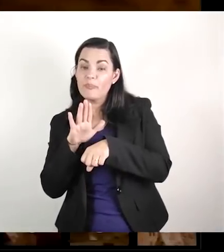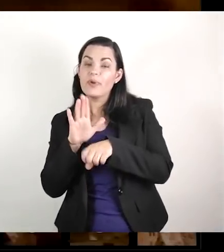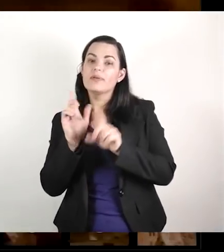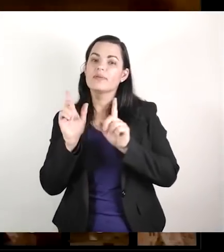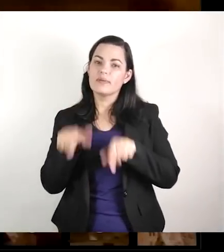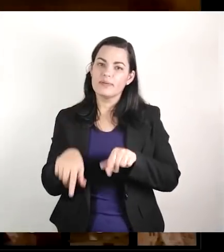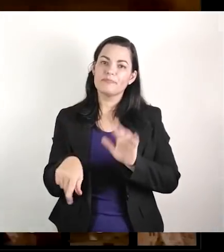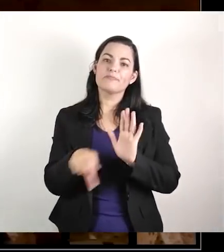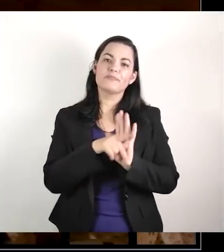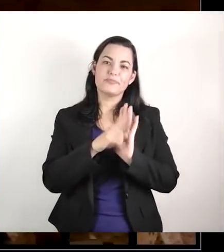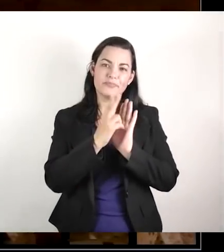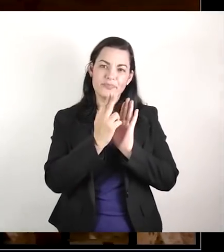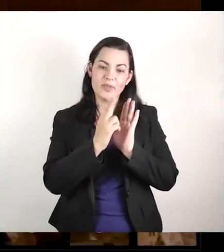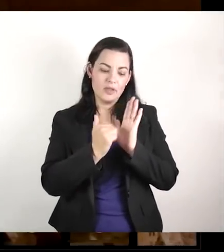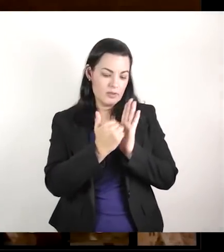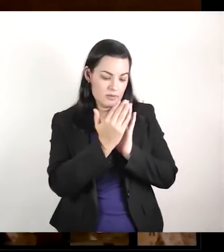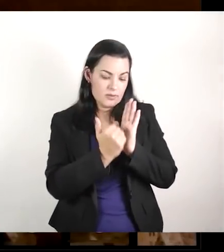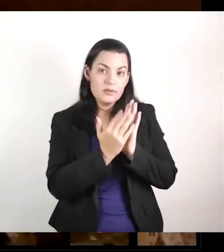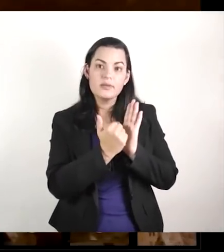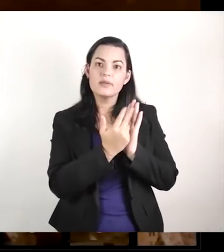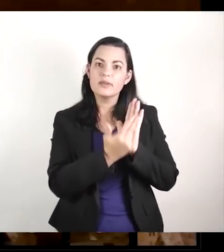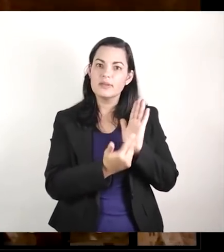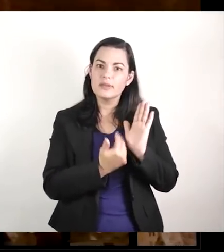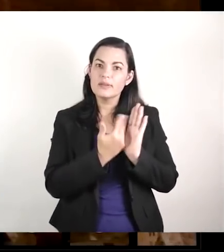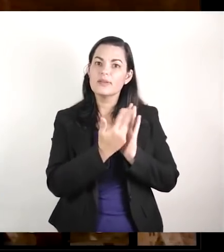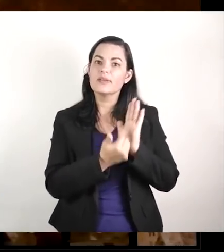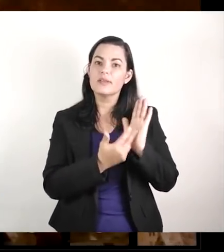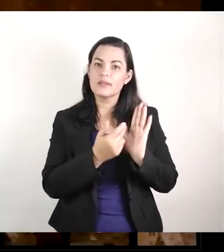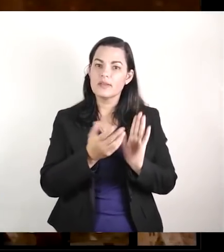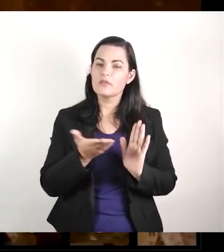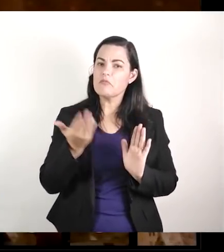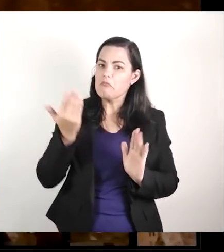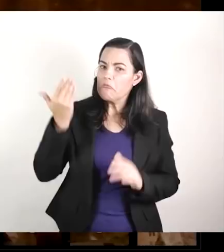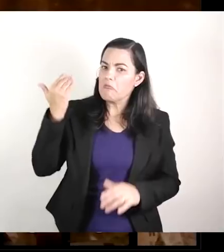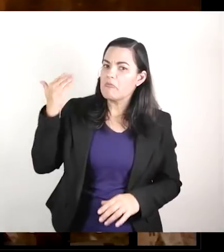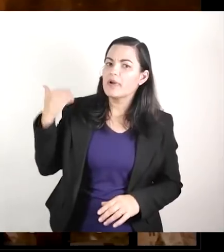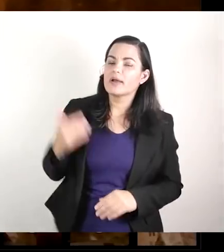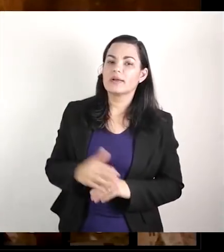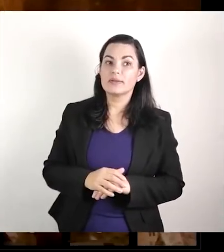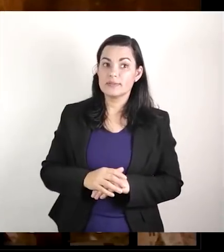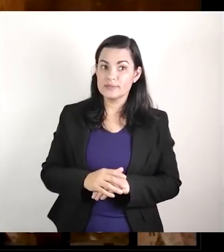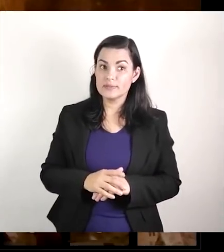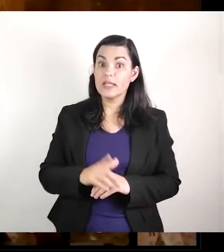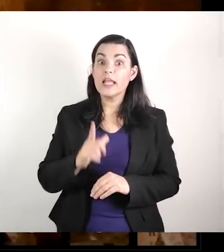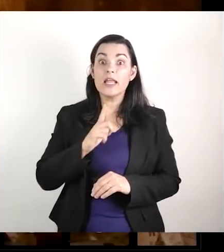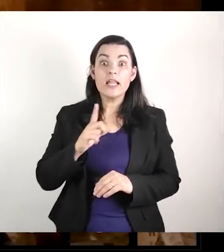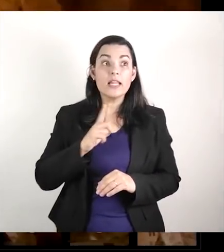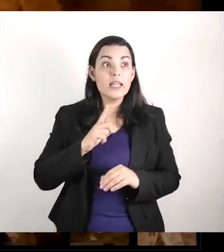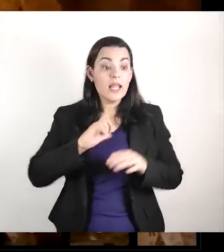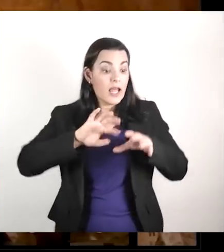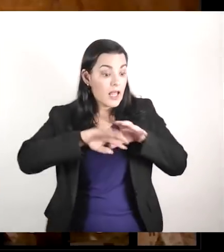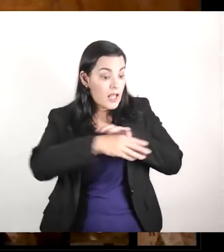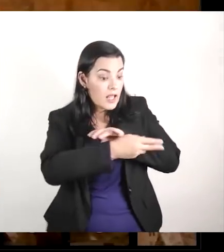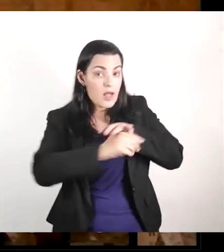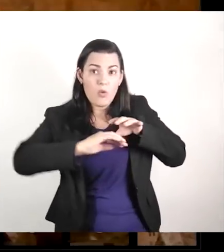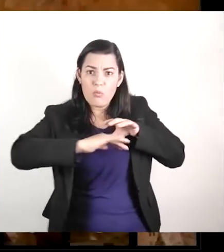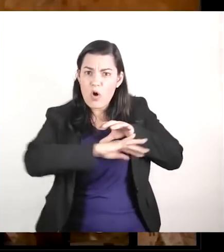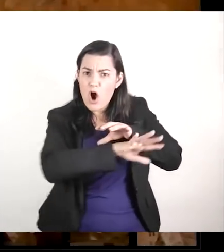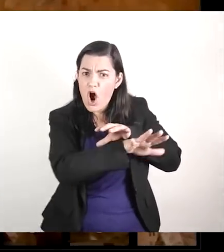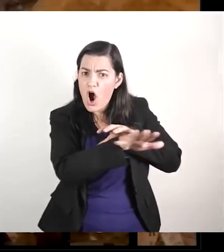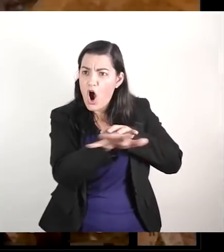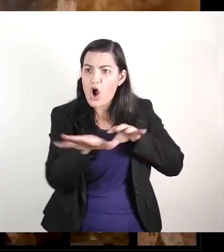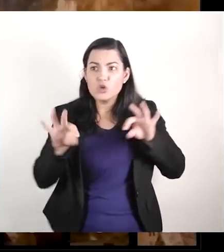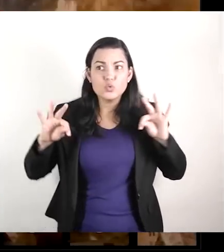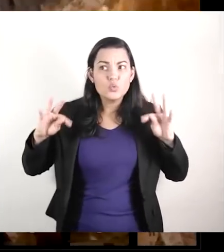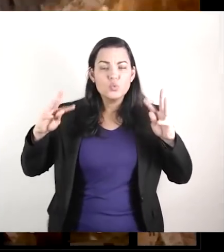em outros locais, olha só, são os registros rupestres e eles estão por toda